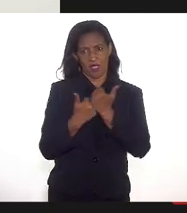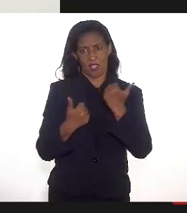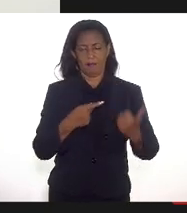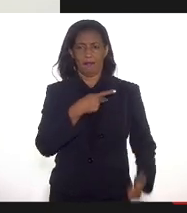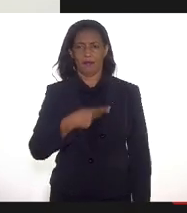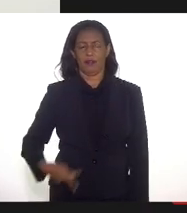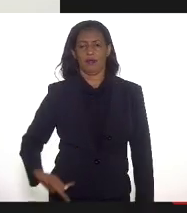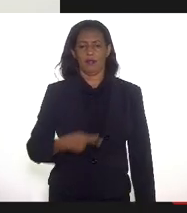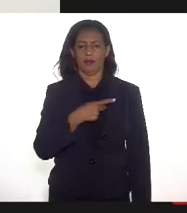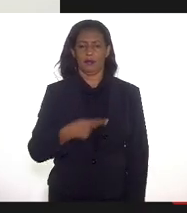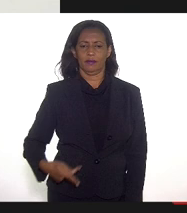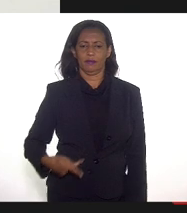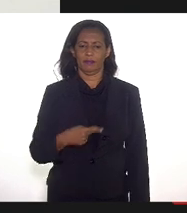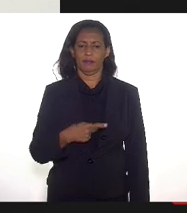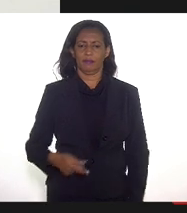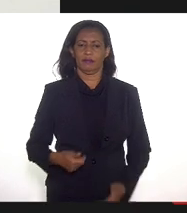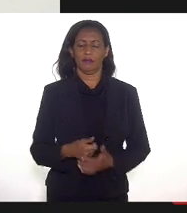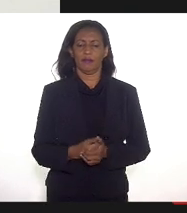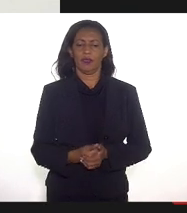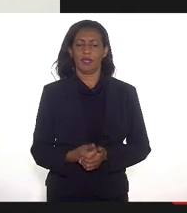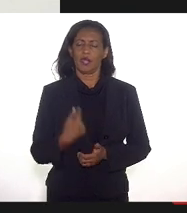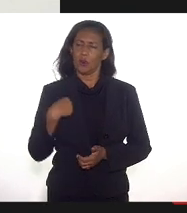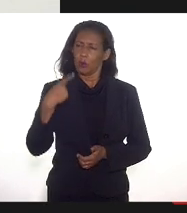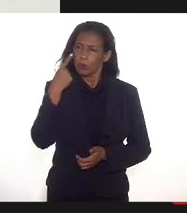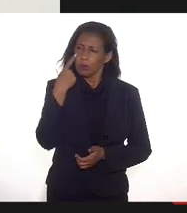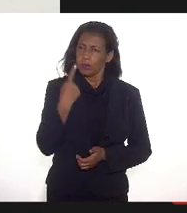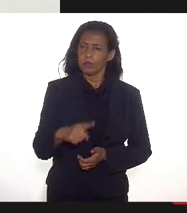mesmo, e consegui constatar que